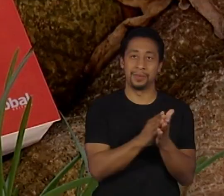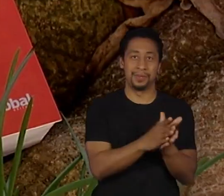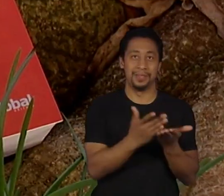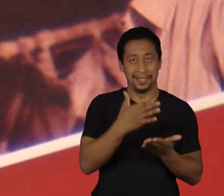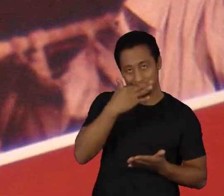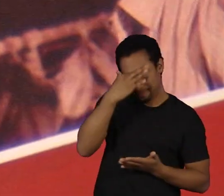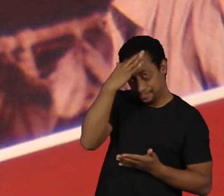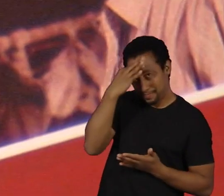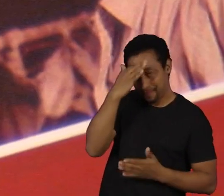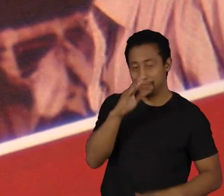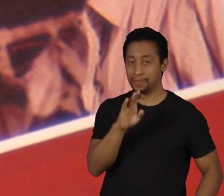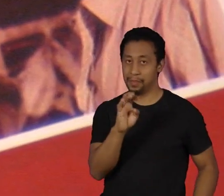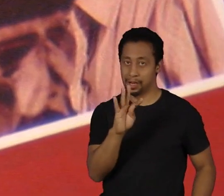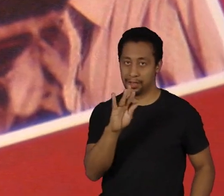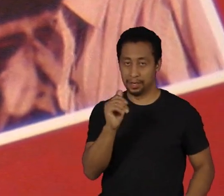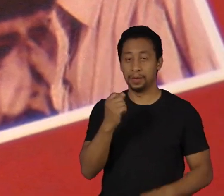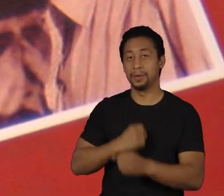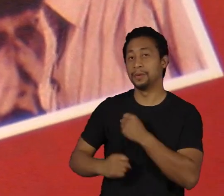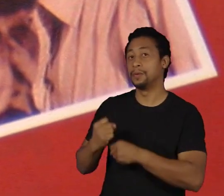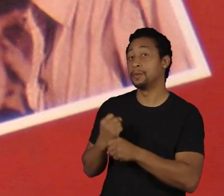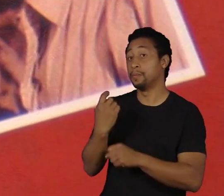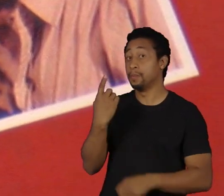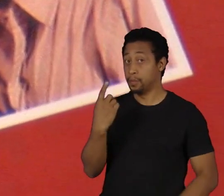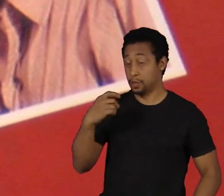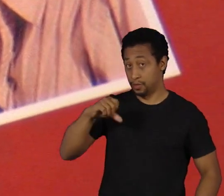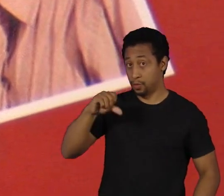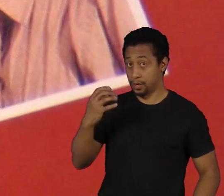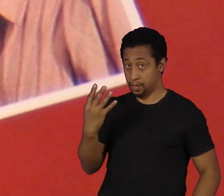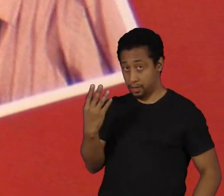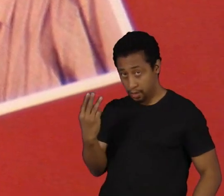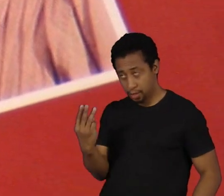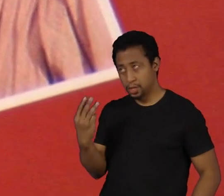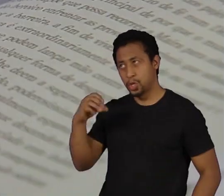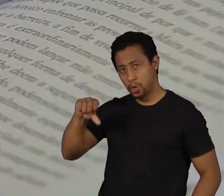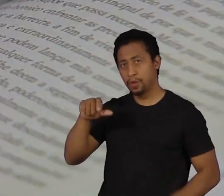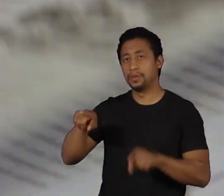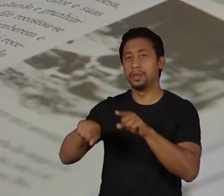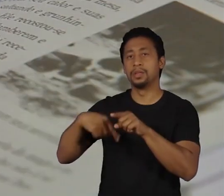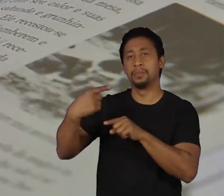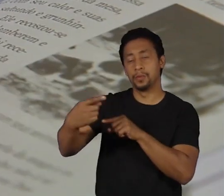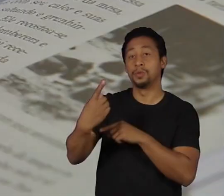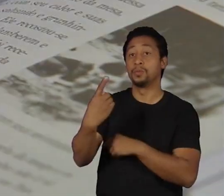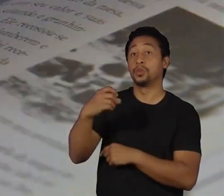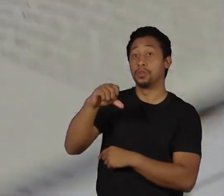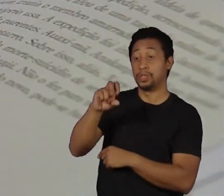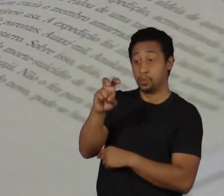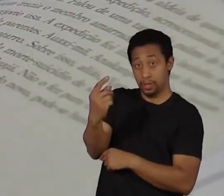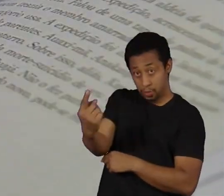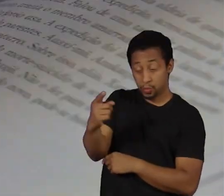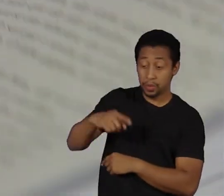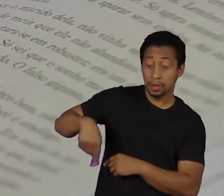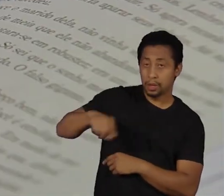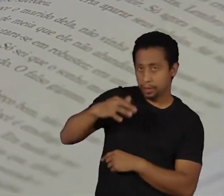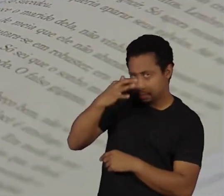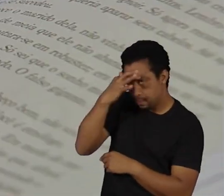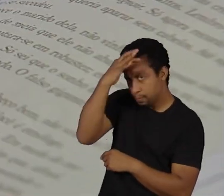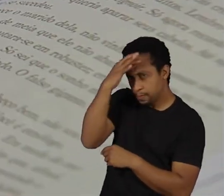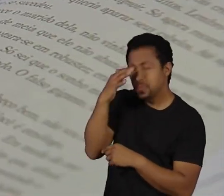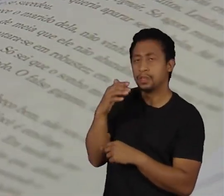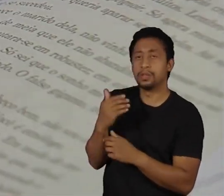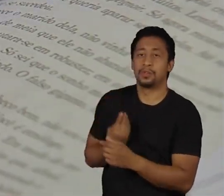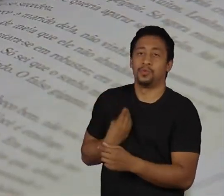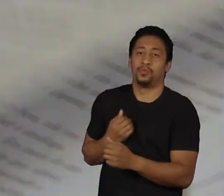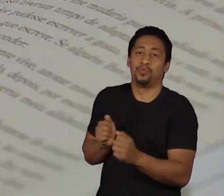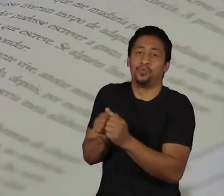Darcy Ribeiro. Entre 1949 e 1951, Darcy viveu com os indígenas da etnia na